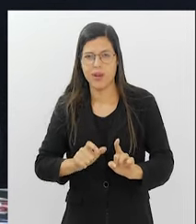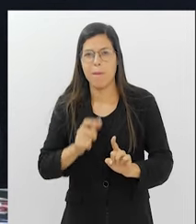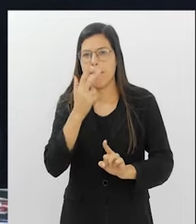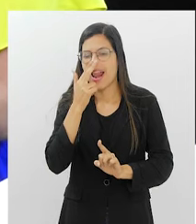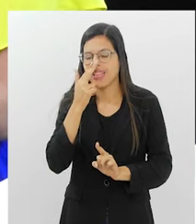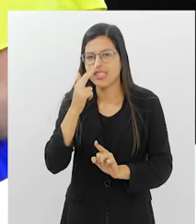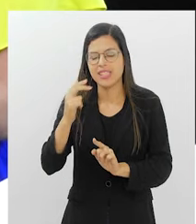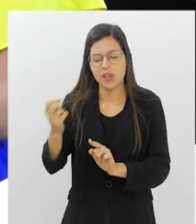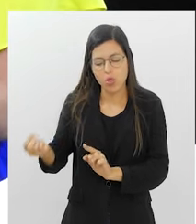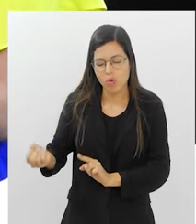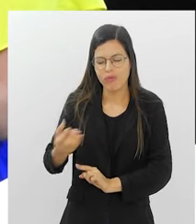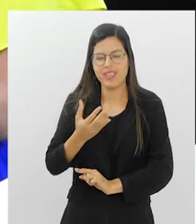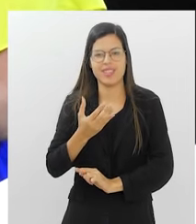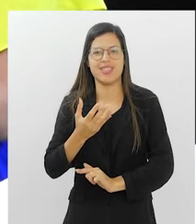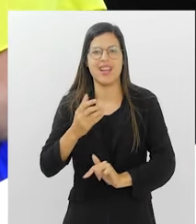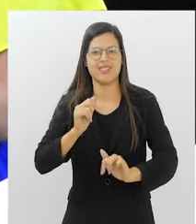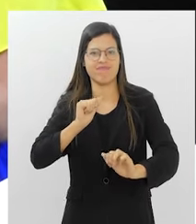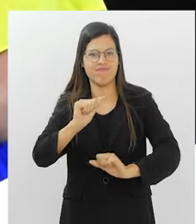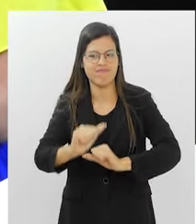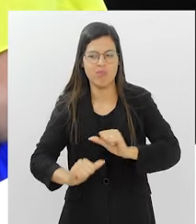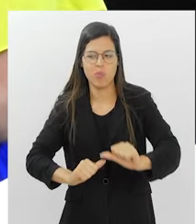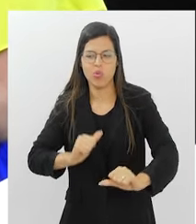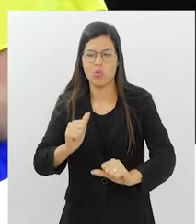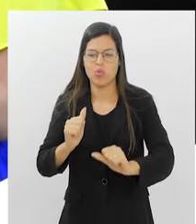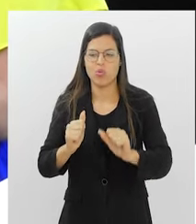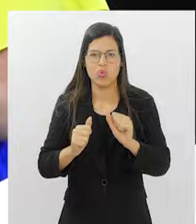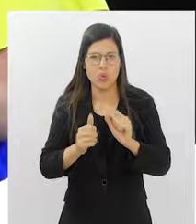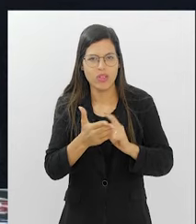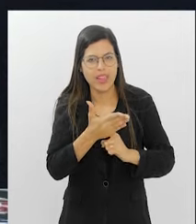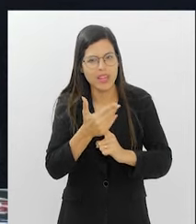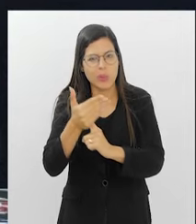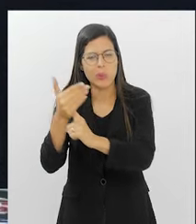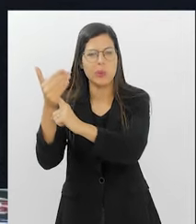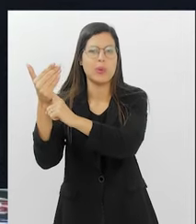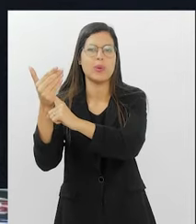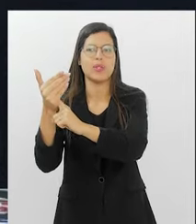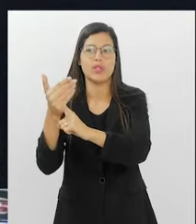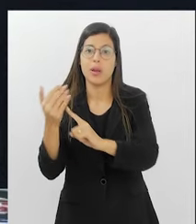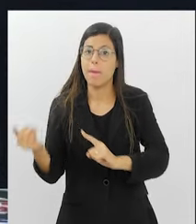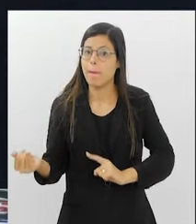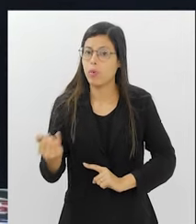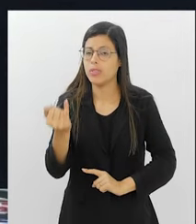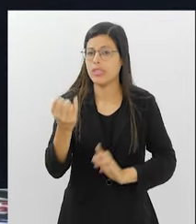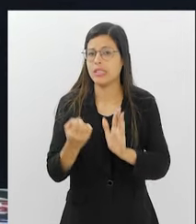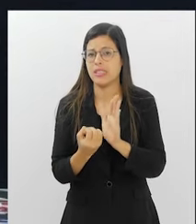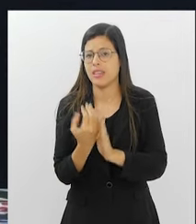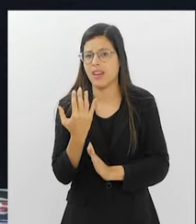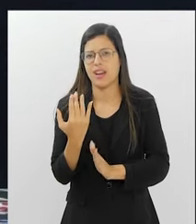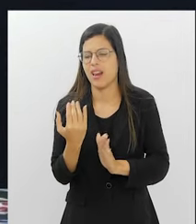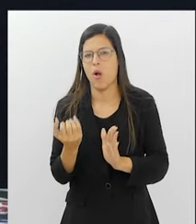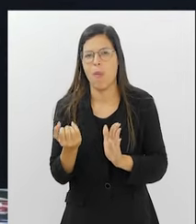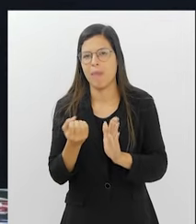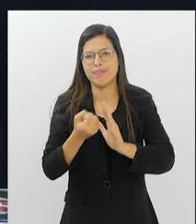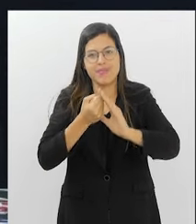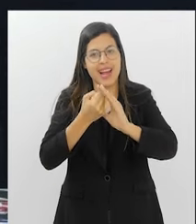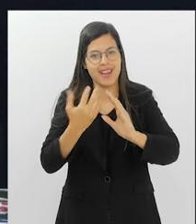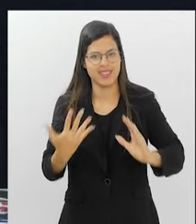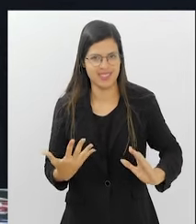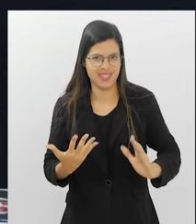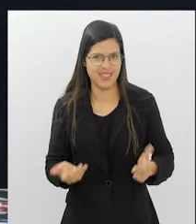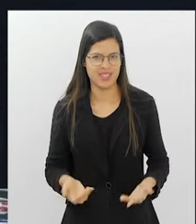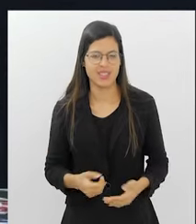modernizada modernidade de de dinamismo né e de importância criar uma marca sim